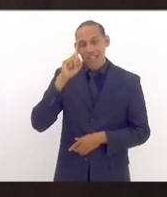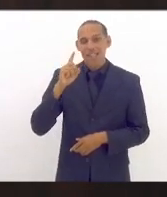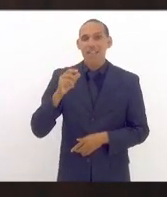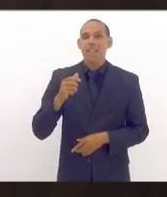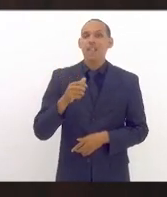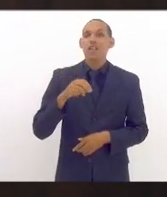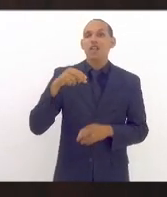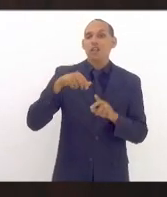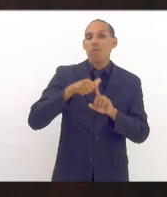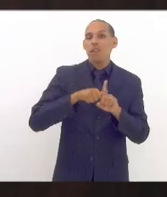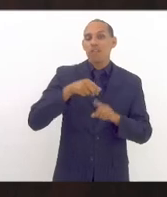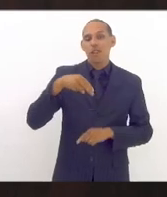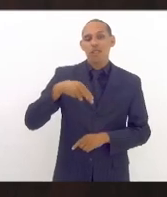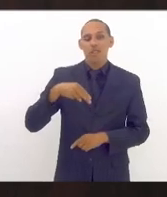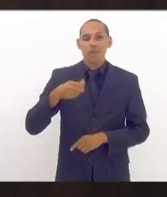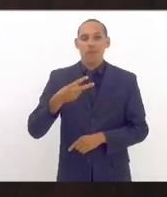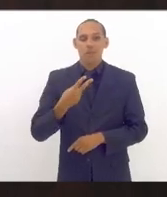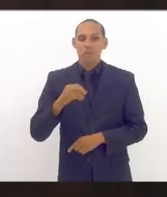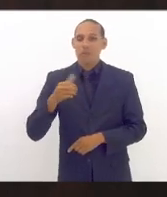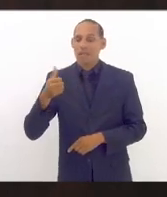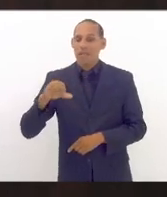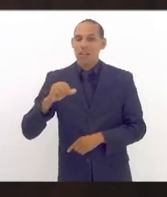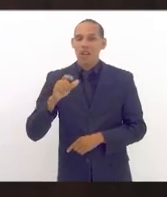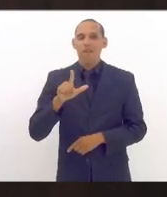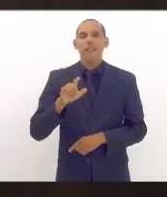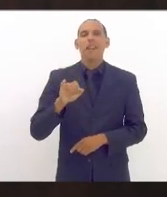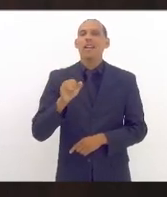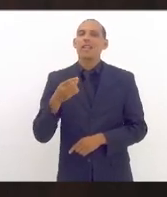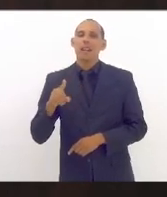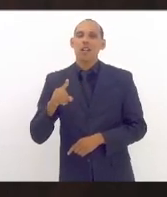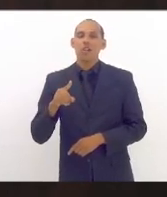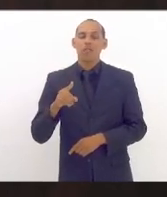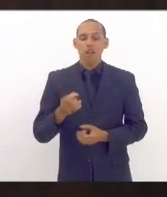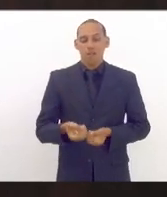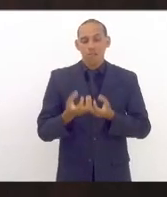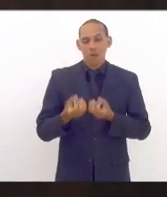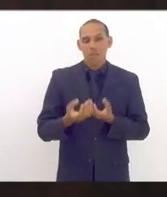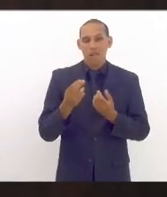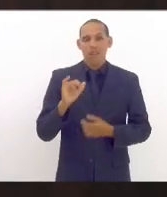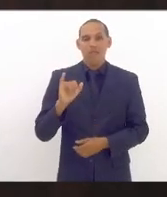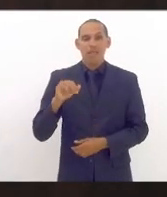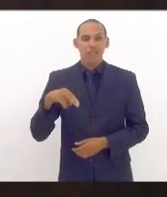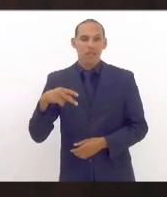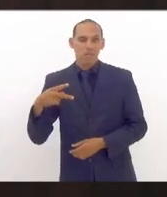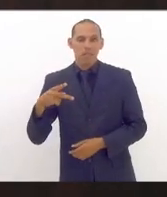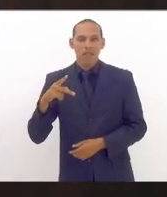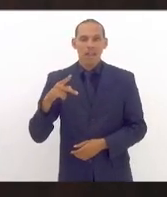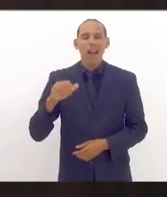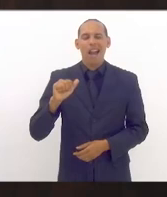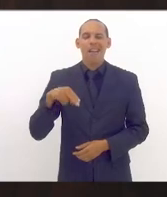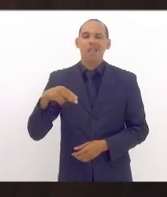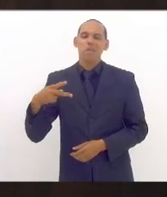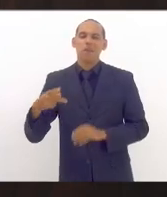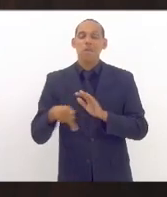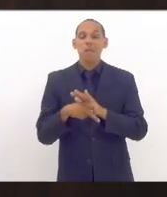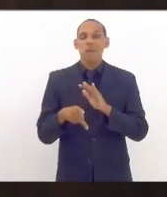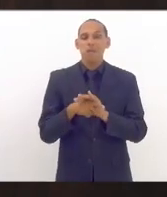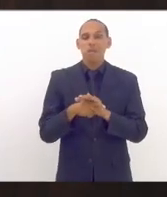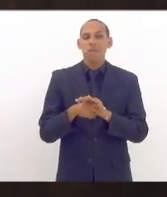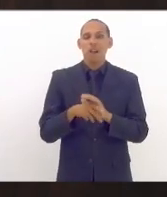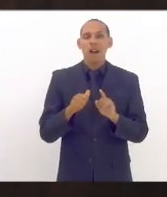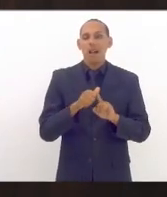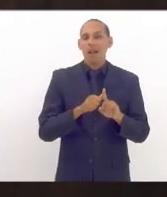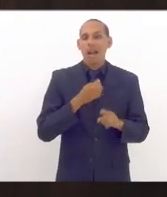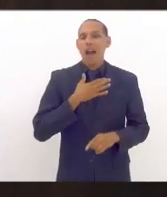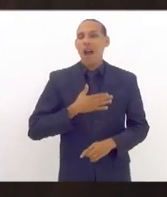e o que tinha disponível os dados da NP já era Salvo engano a gosto para setembro